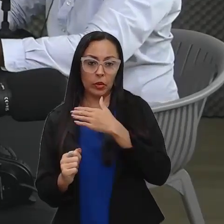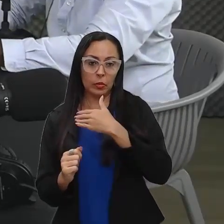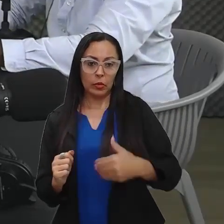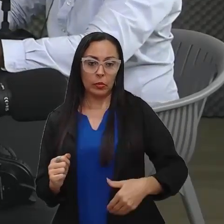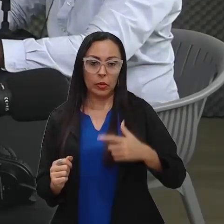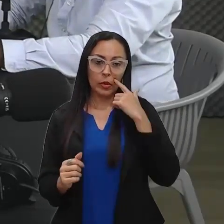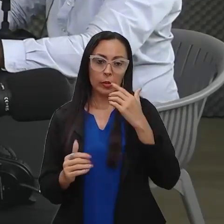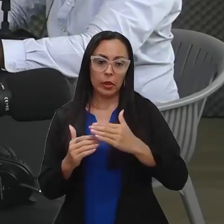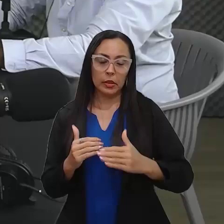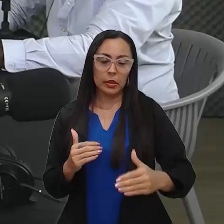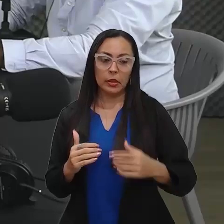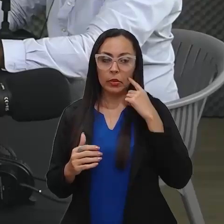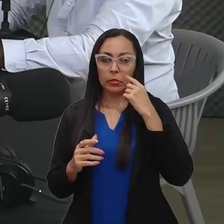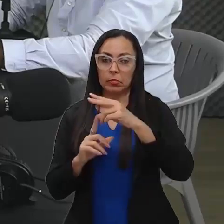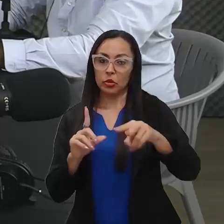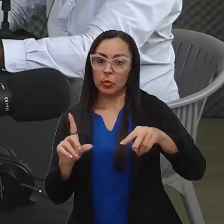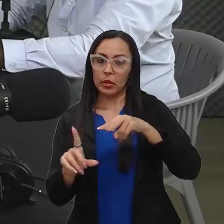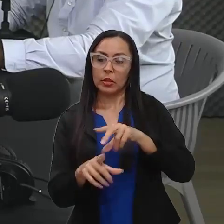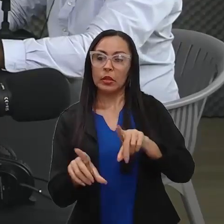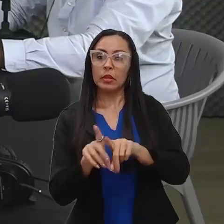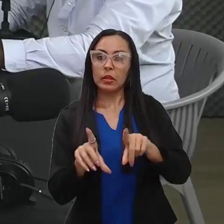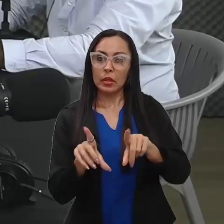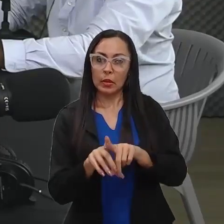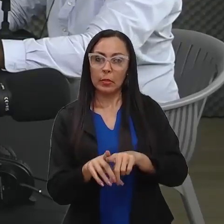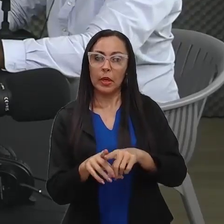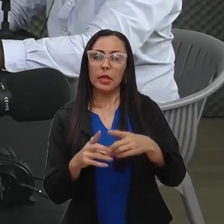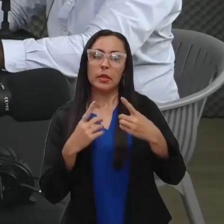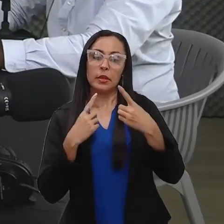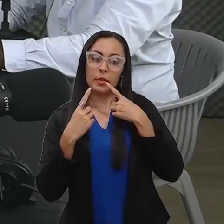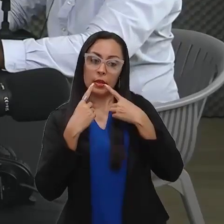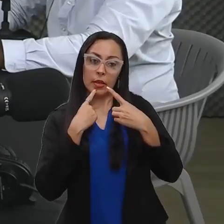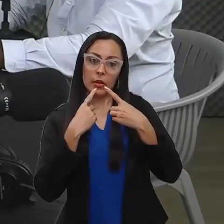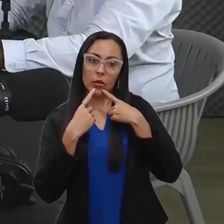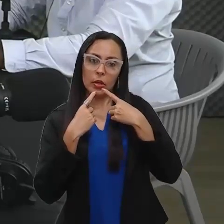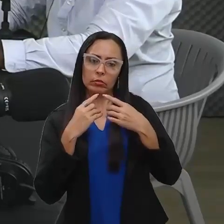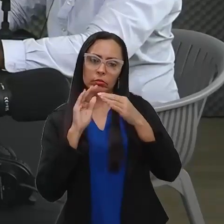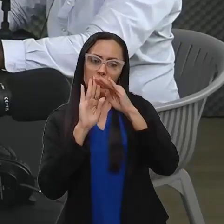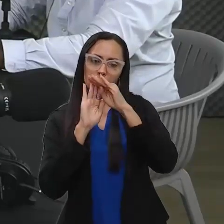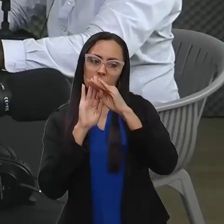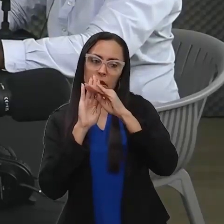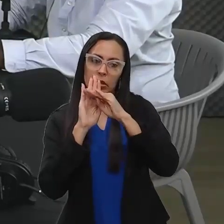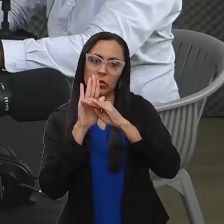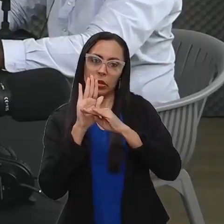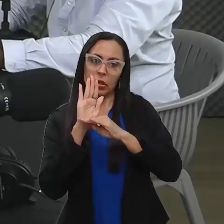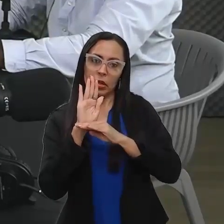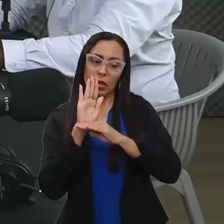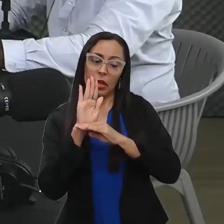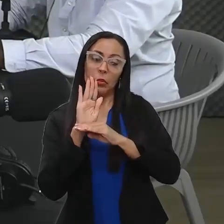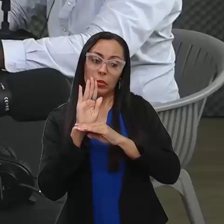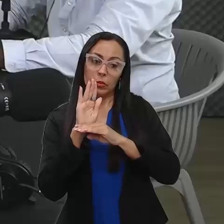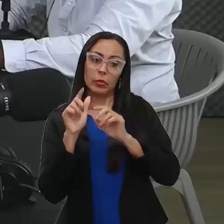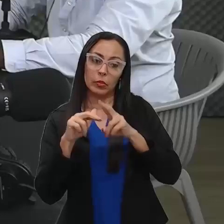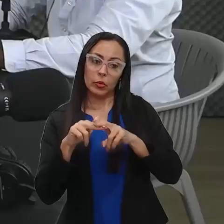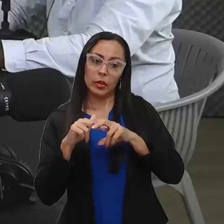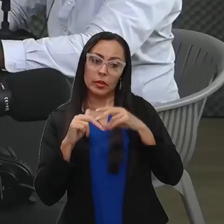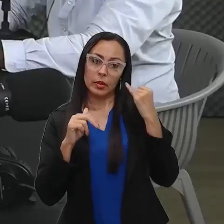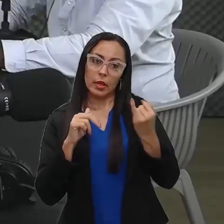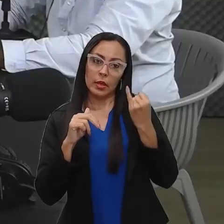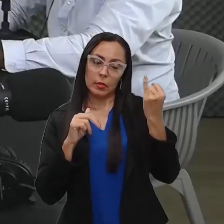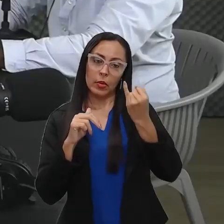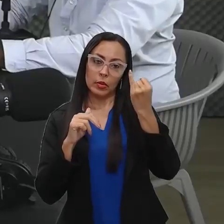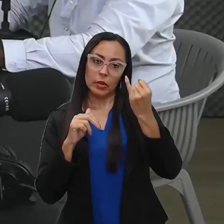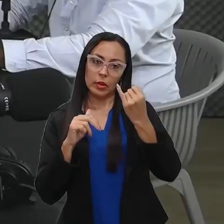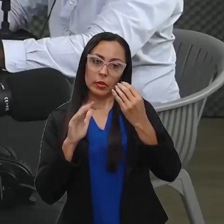de uma expectativa também dialógica, né, fazer o planejamento. Por isso que é importante um plano de enfrentamento à violência